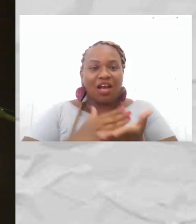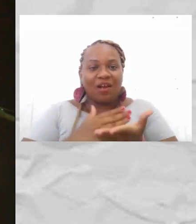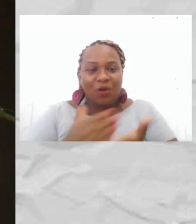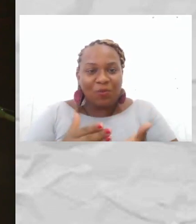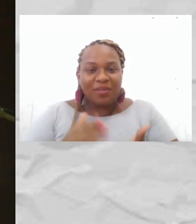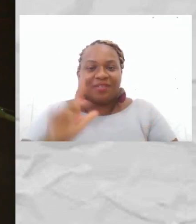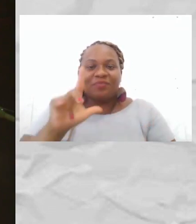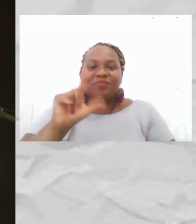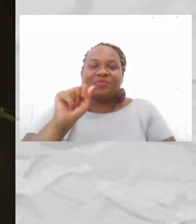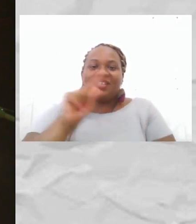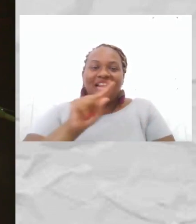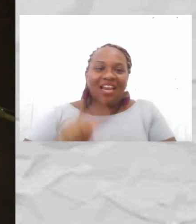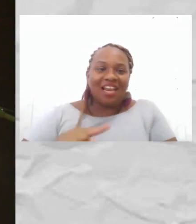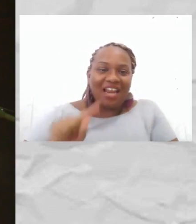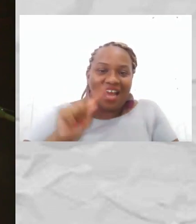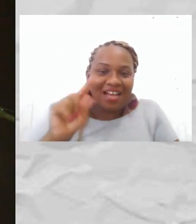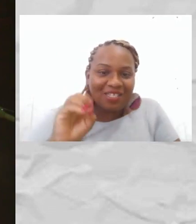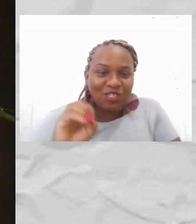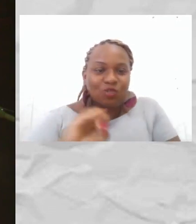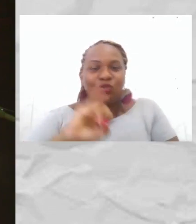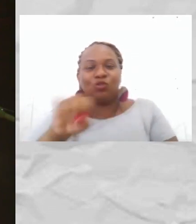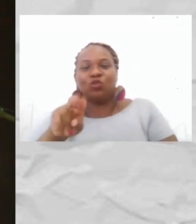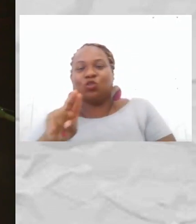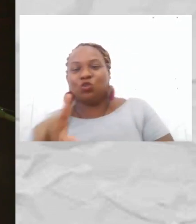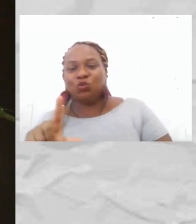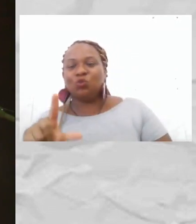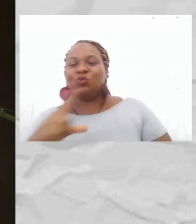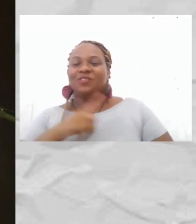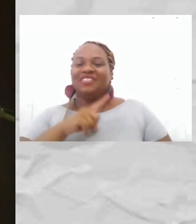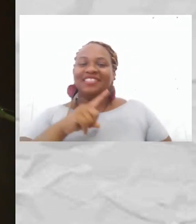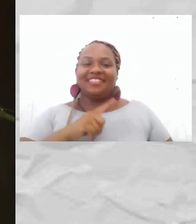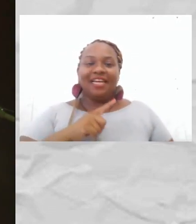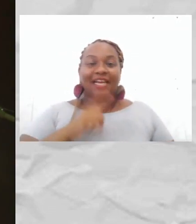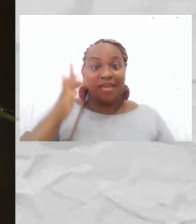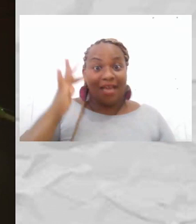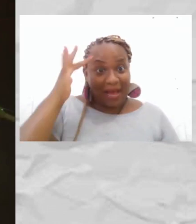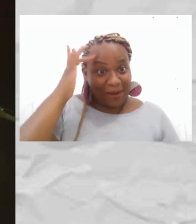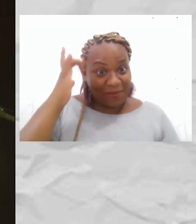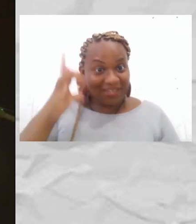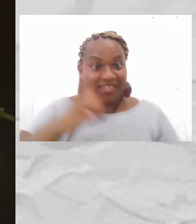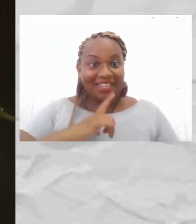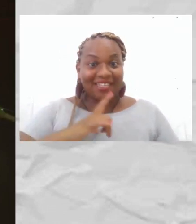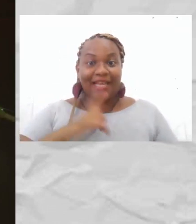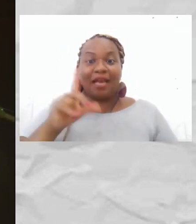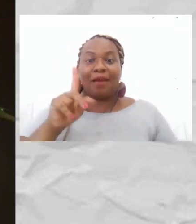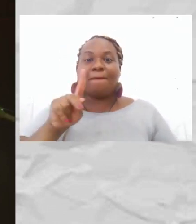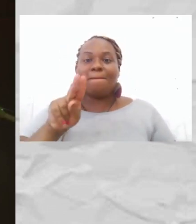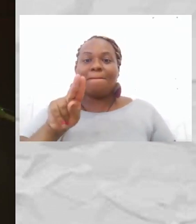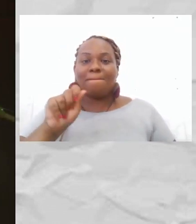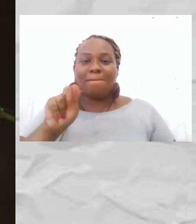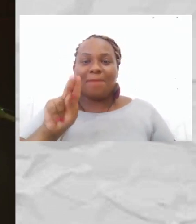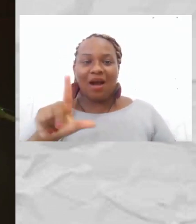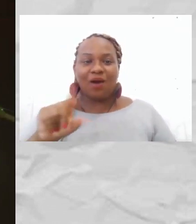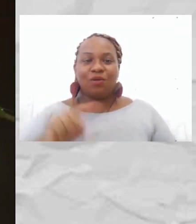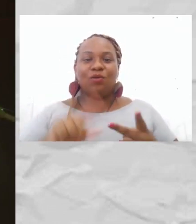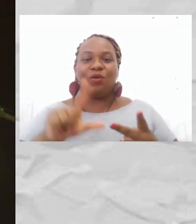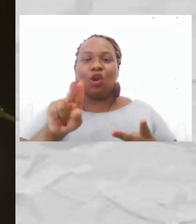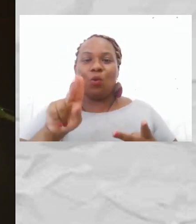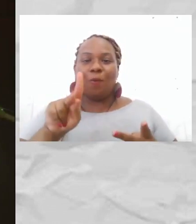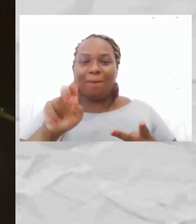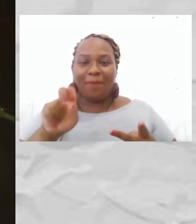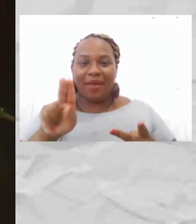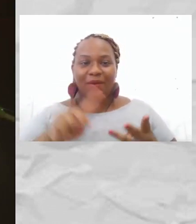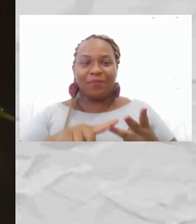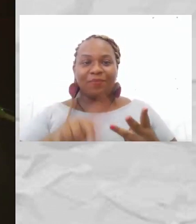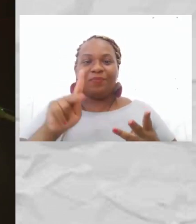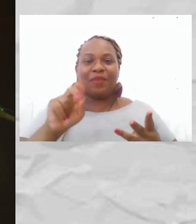com Juliana e com Marcelino Freire. O programa de amanhã a gente conversa com Paulo Lins, com Lupeu Lacerda e com